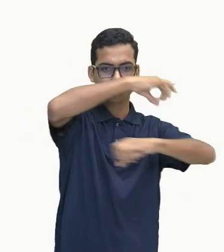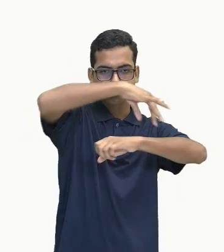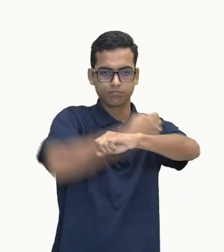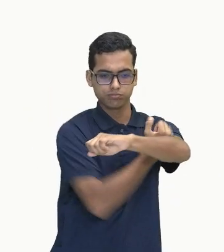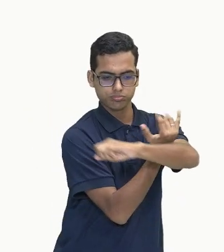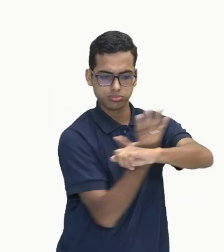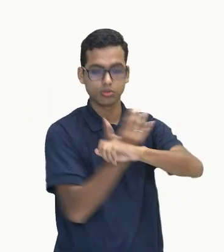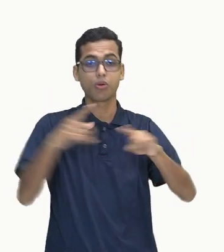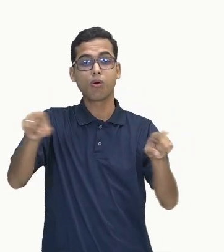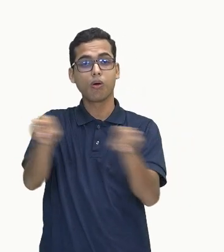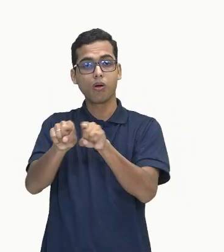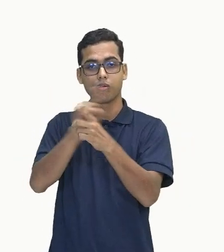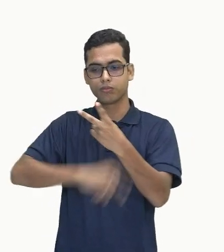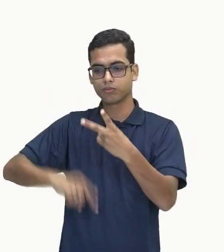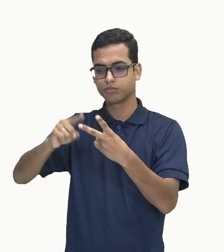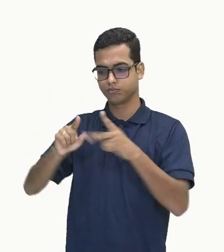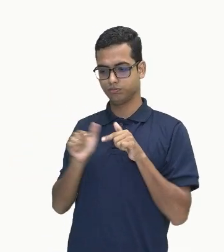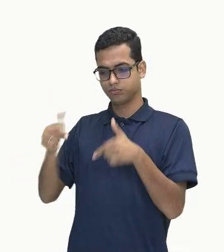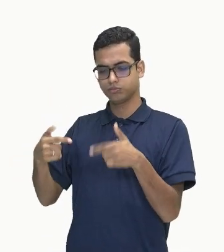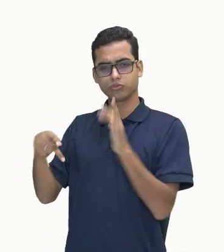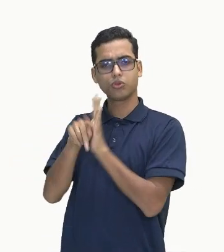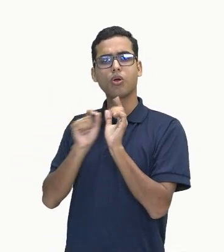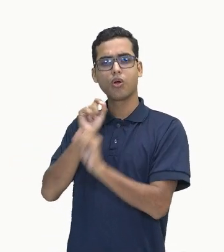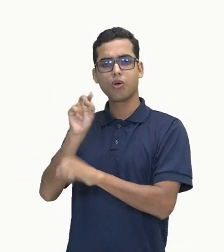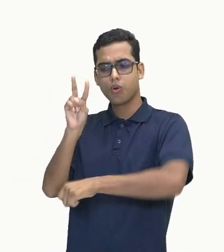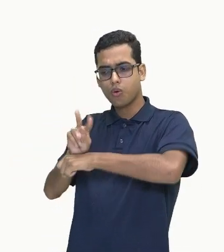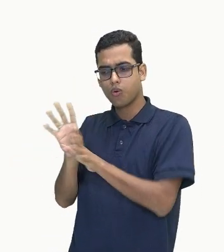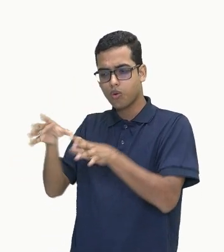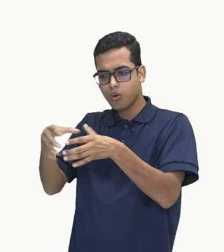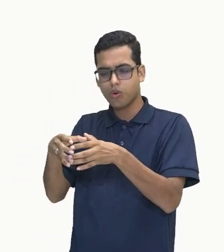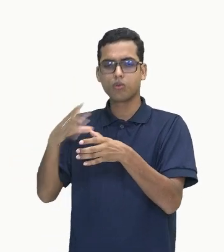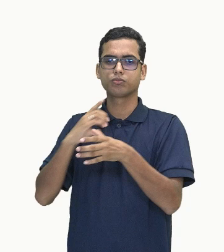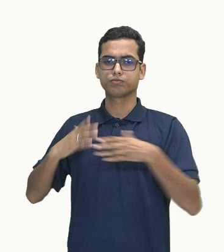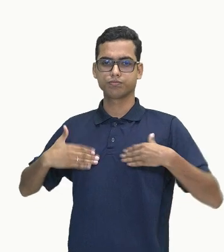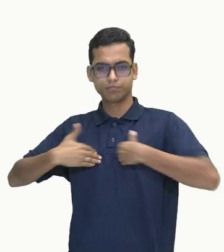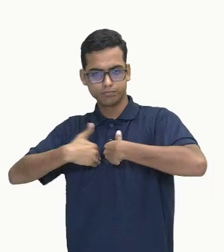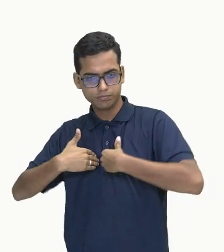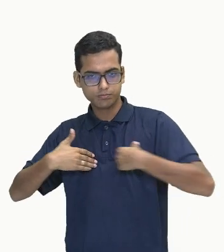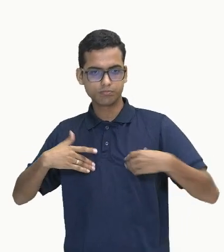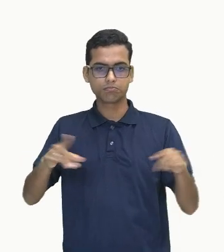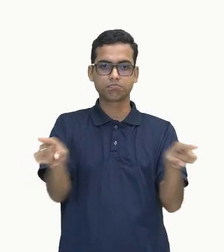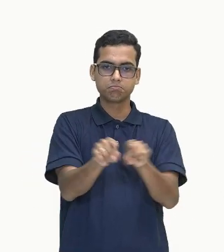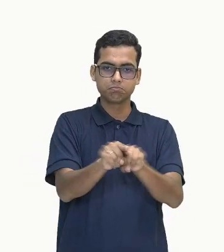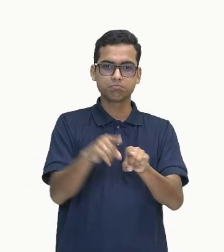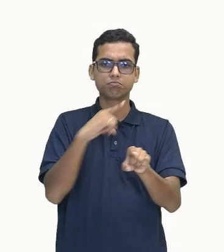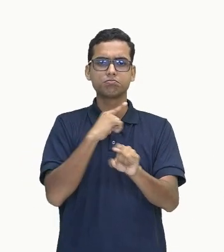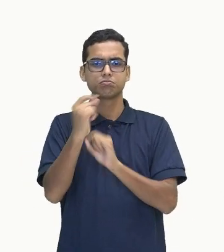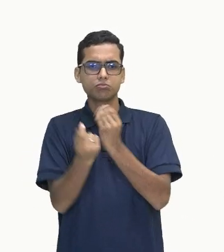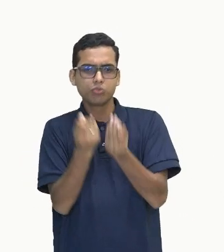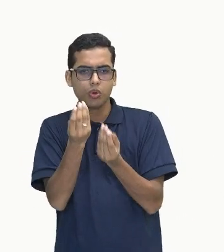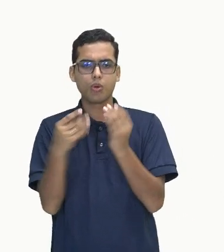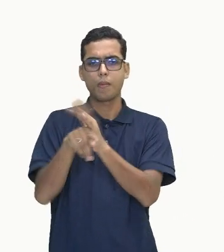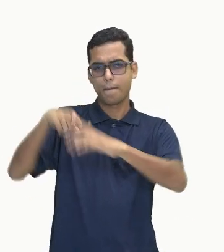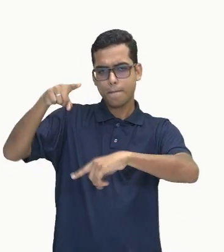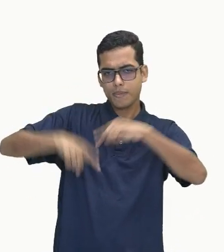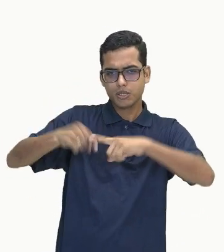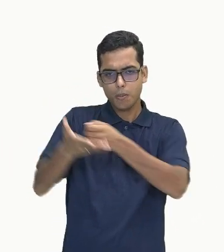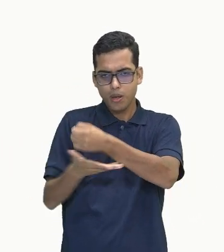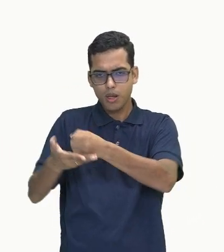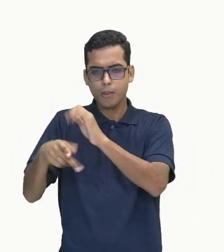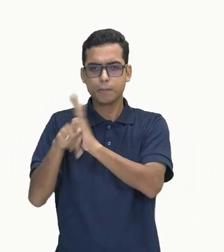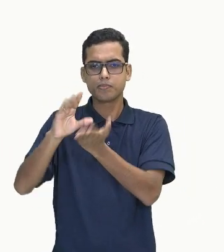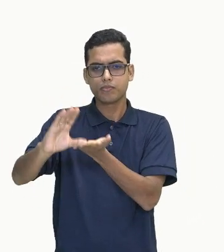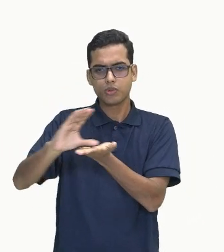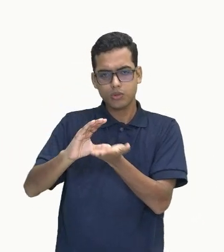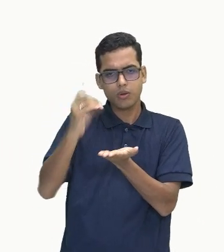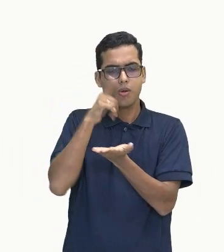inclui não apenas a produção em si, né, como nós verificamos, mas também o fornecimento de insumos, o processamento